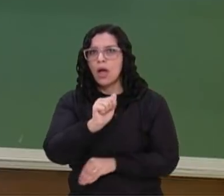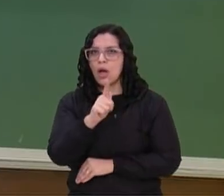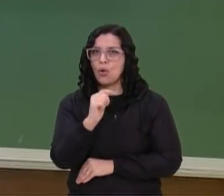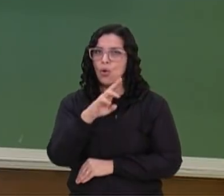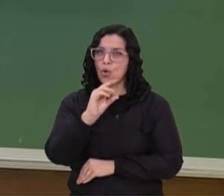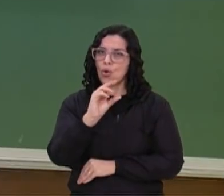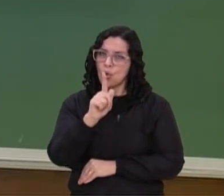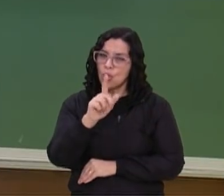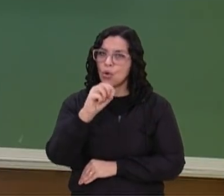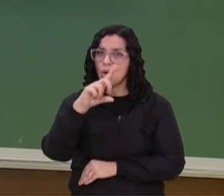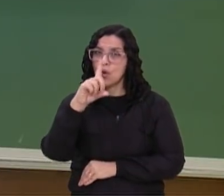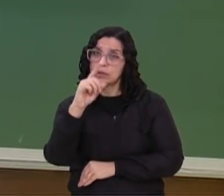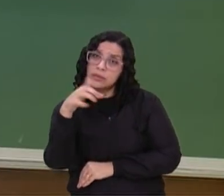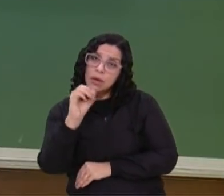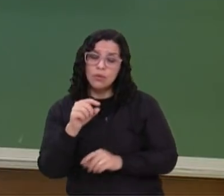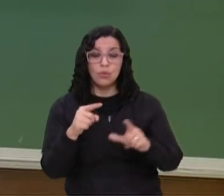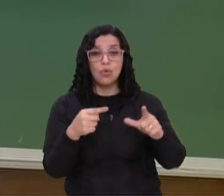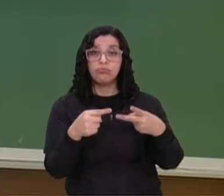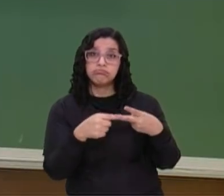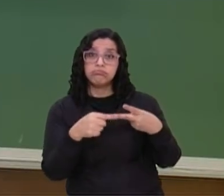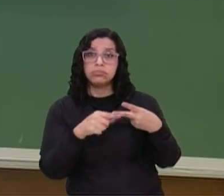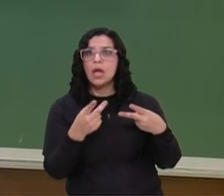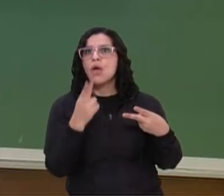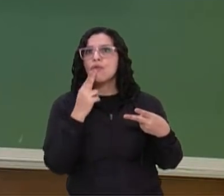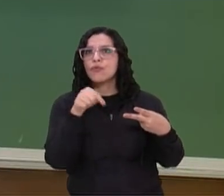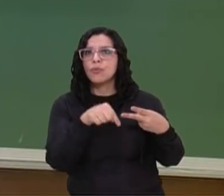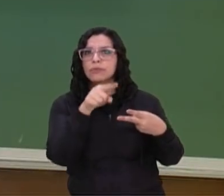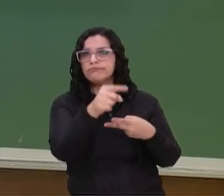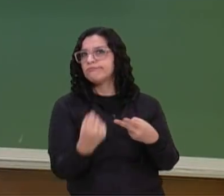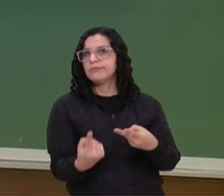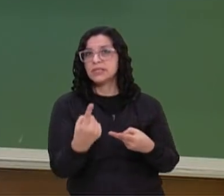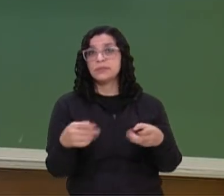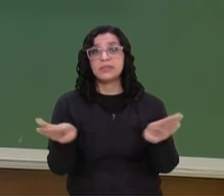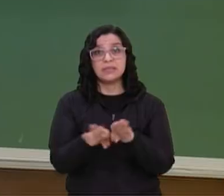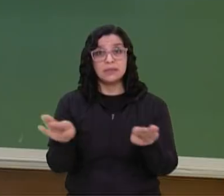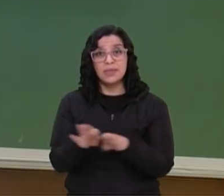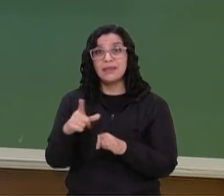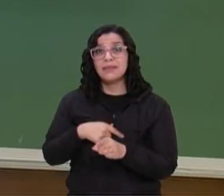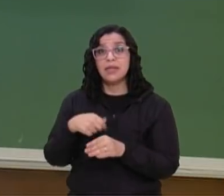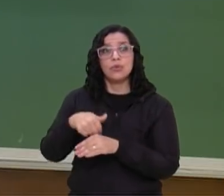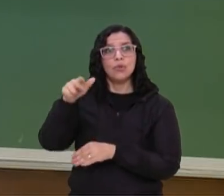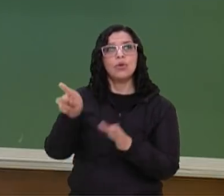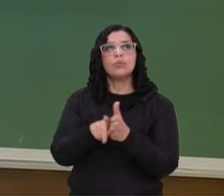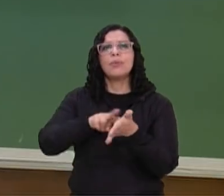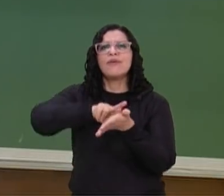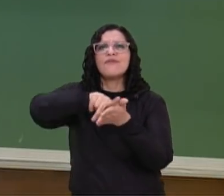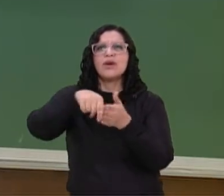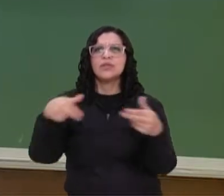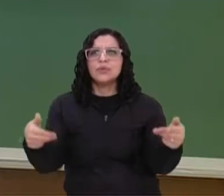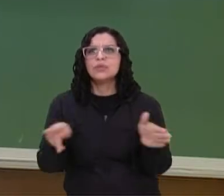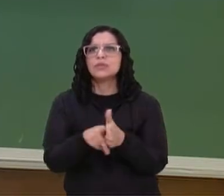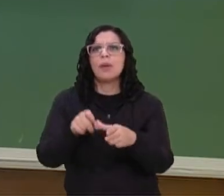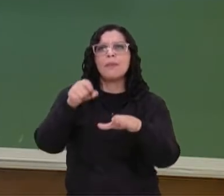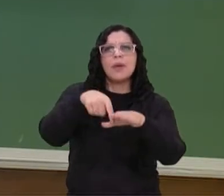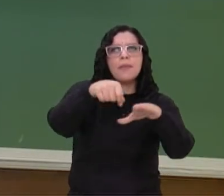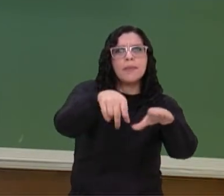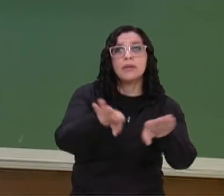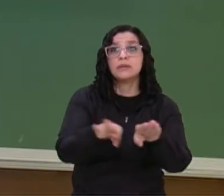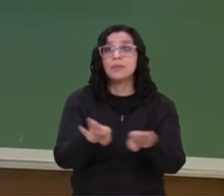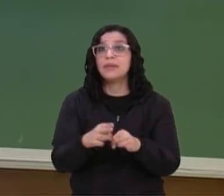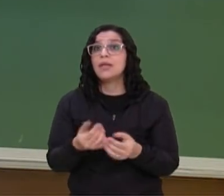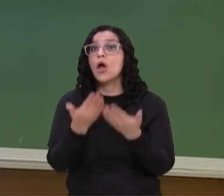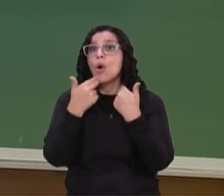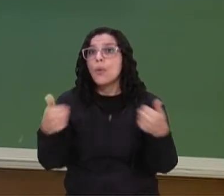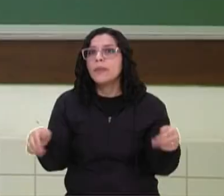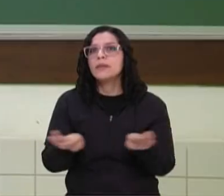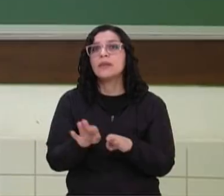do Centro-Norte vão ser caracterizadas pela pequena propriedade de terra, pela policultura da terra, pela produção de subsistência e